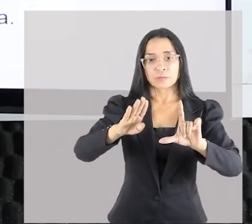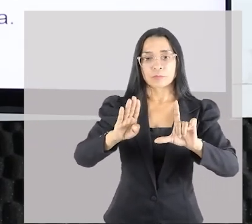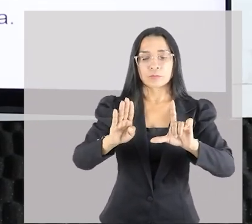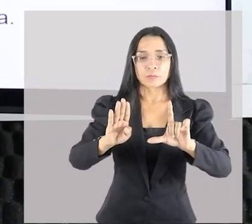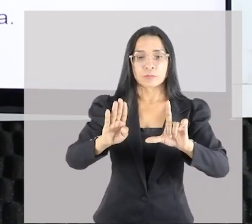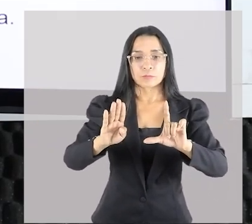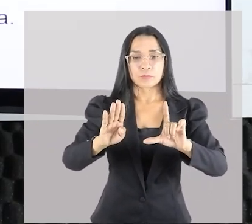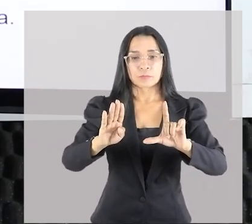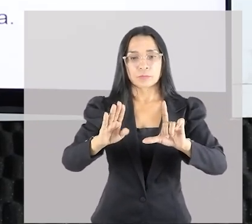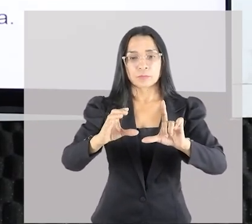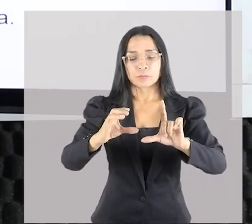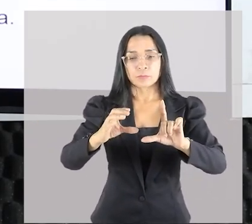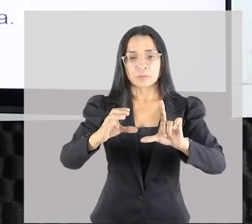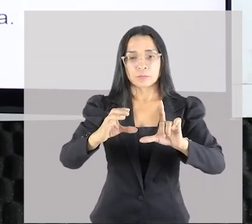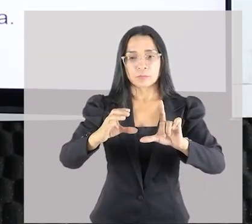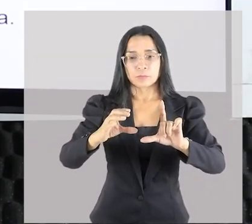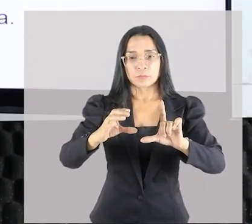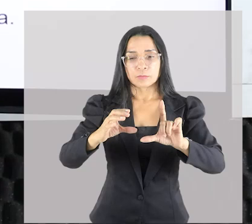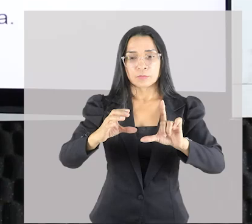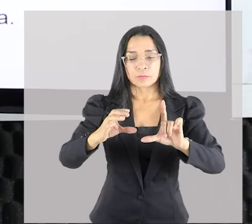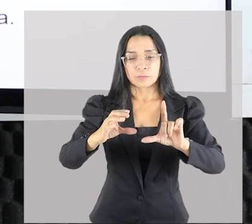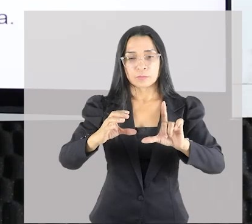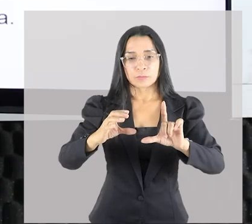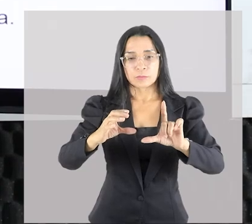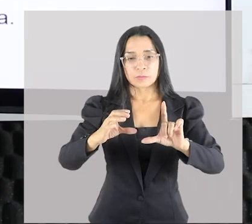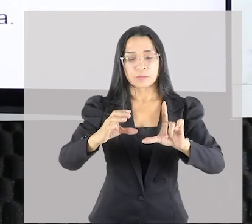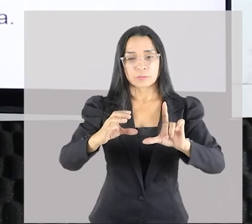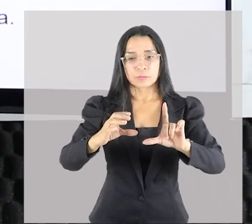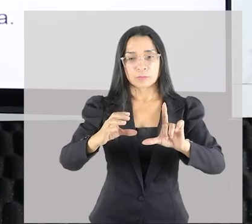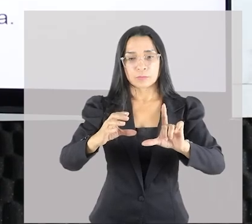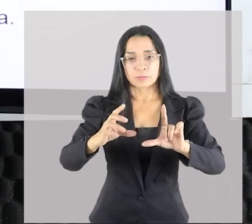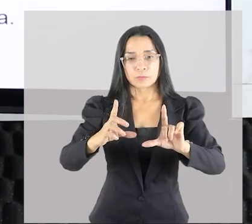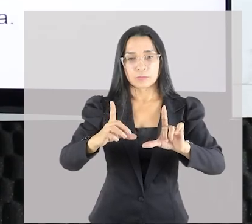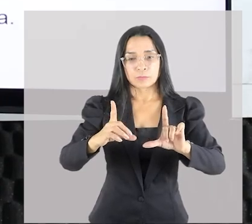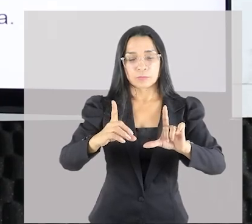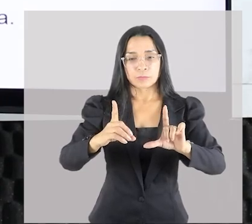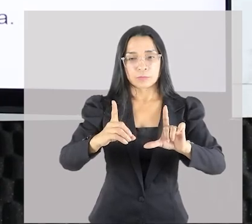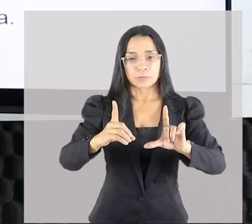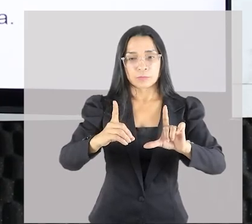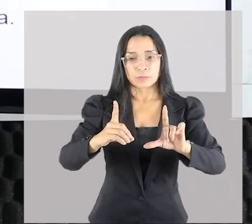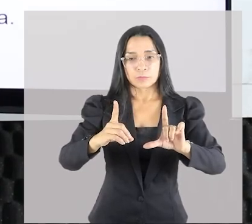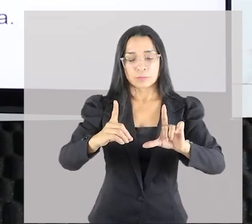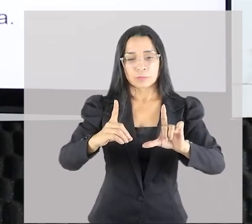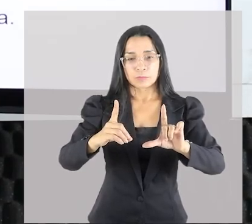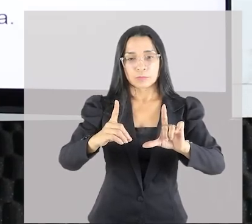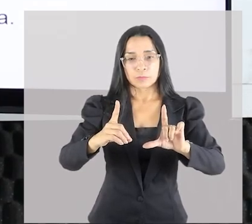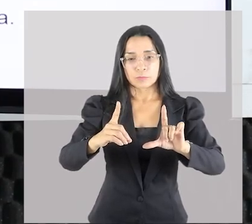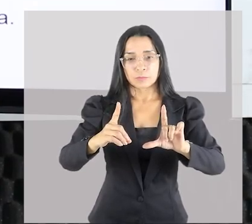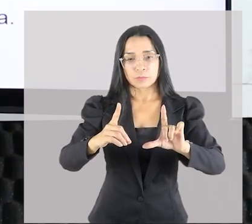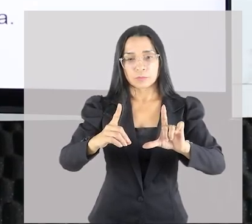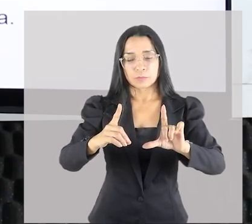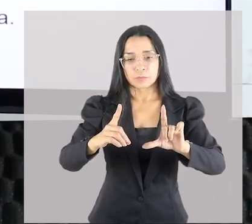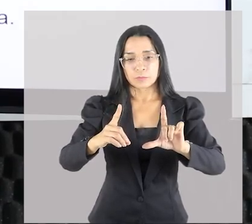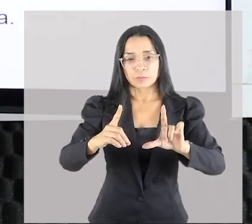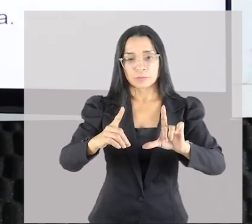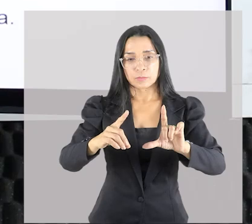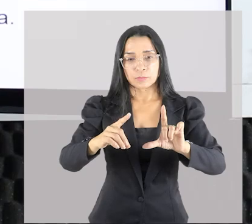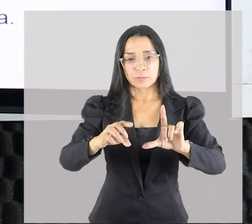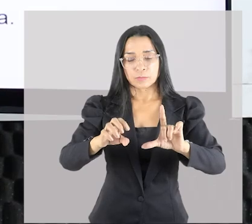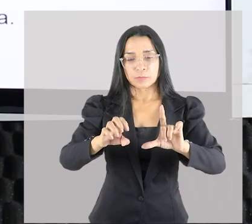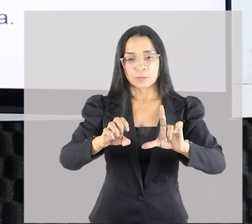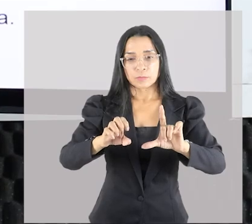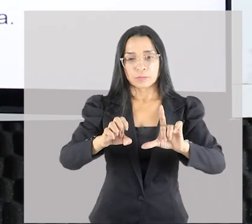da vida urbana, padronização dos impostos locais, uniformização do processo